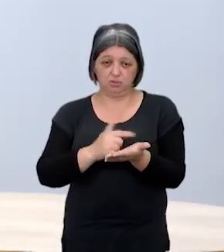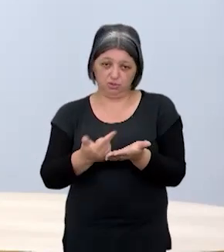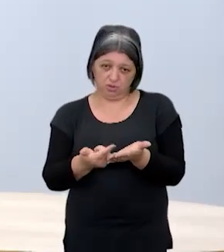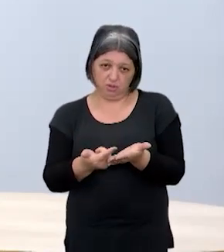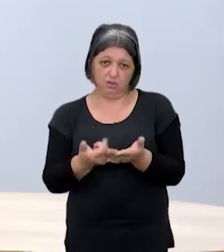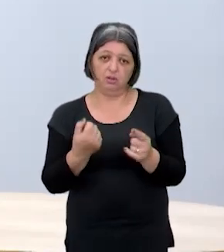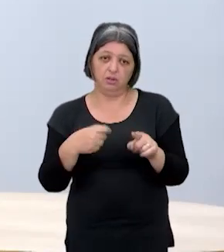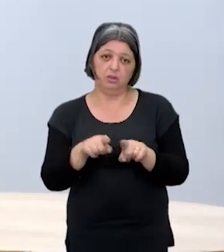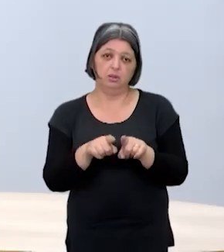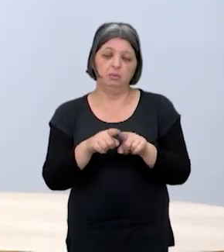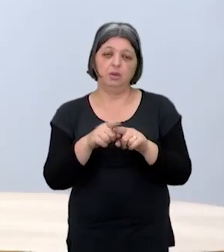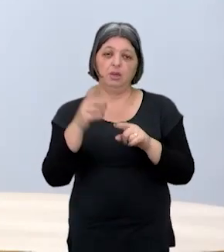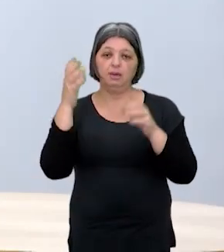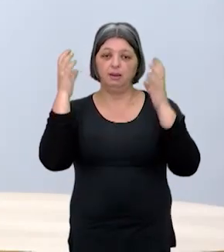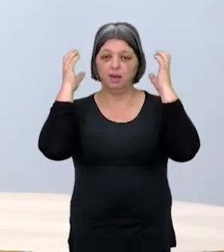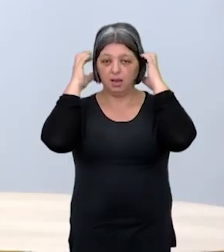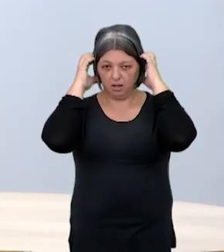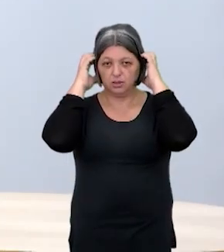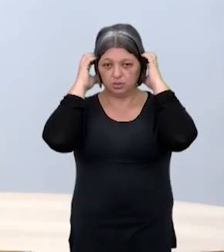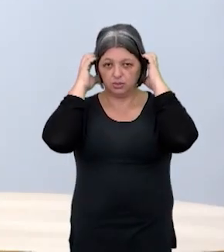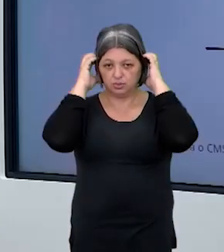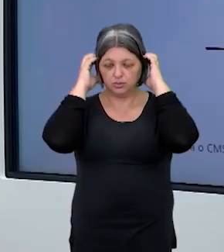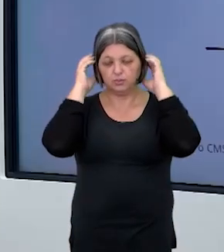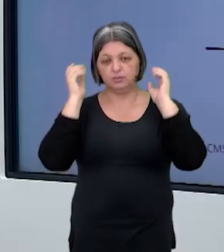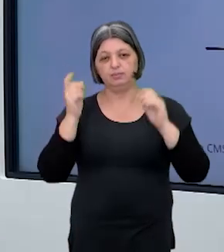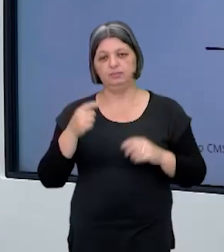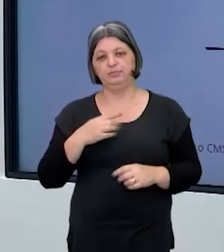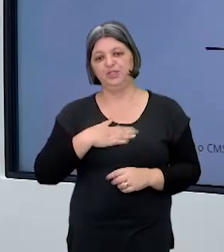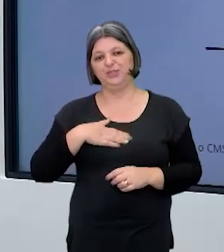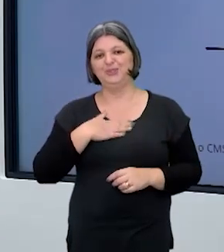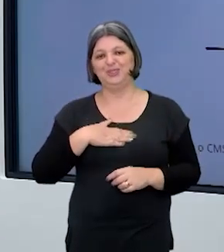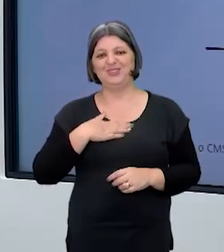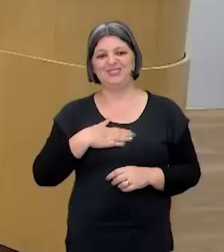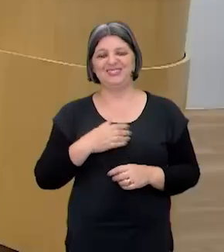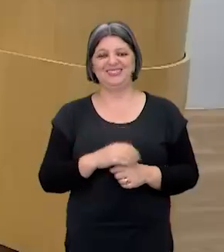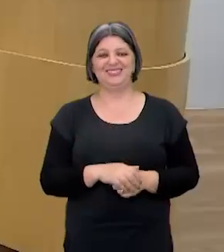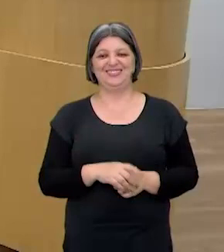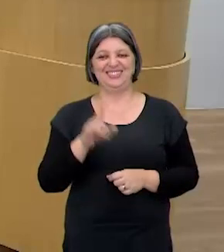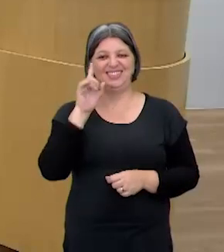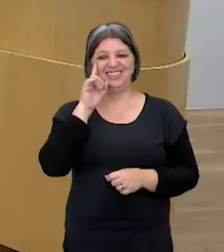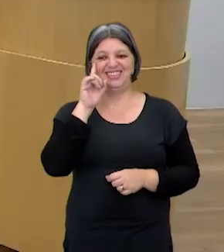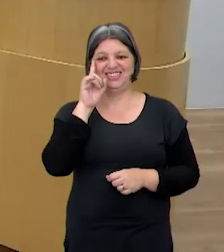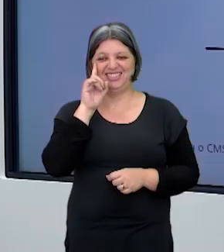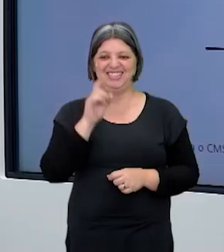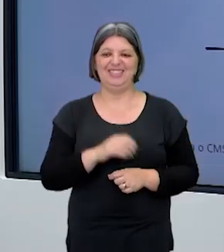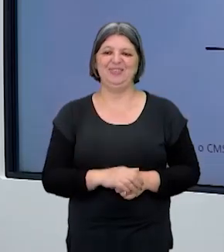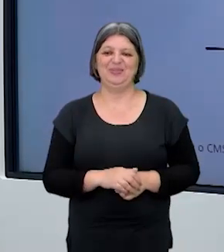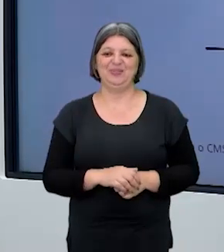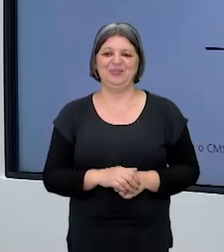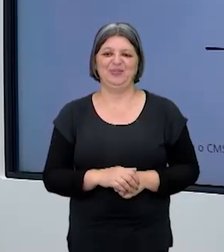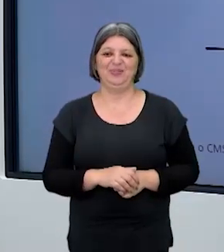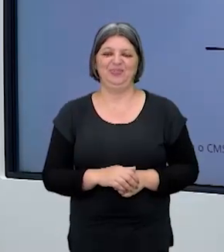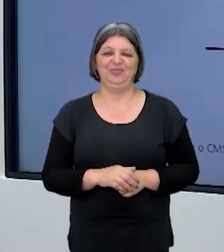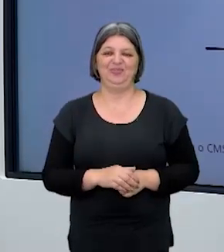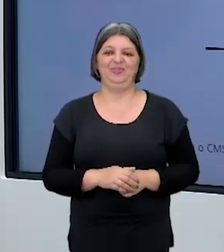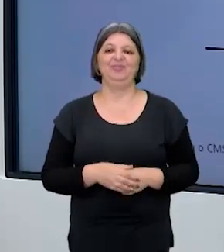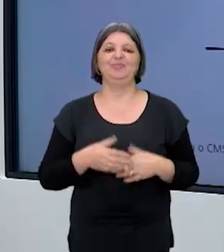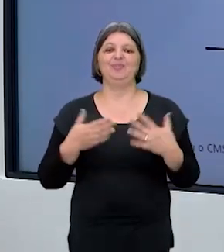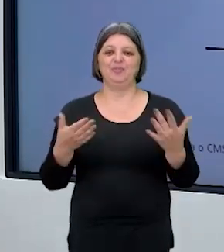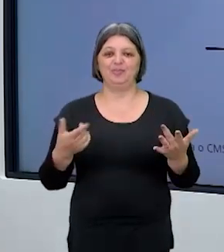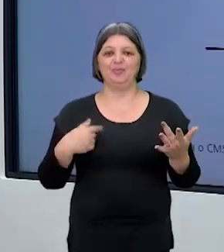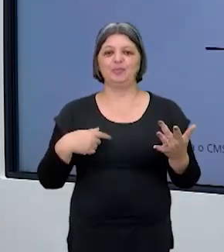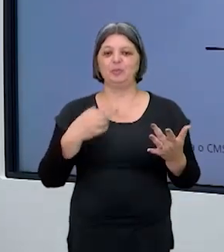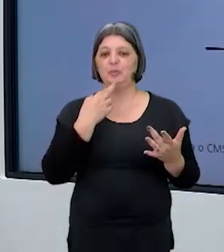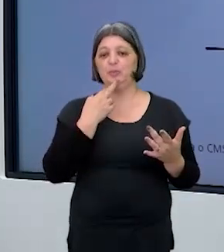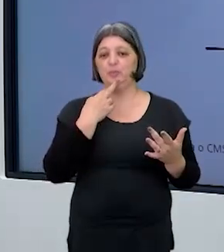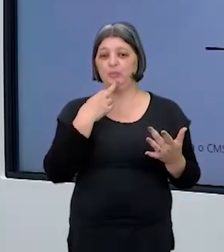eu ouço muito rádio. É uma outra coisa também. Companheiro, né? É o companheiro de todos os dias. Já puxando aí da resposta